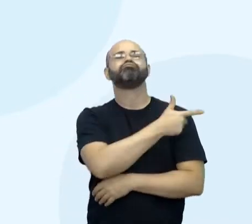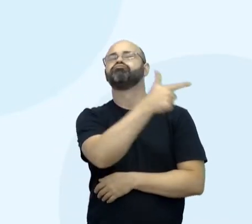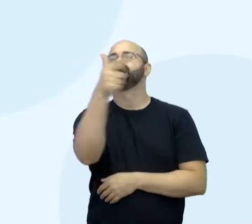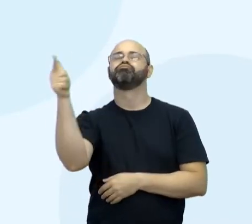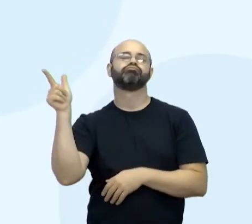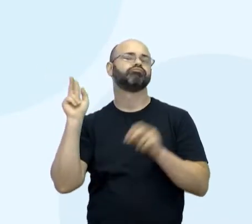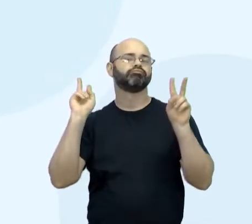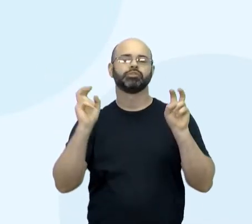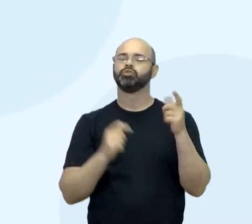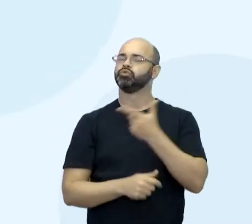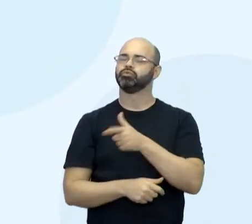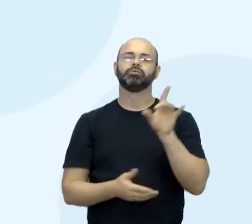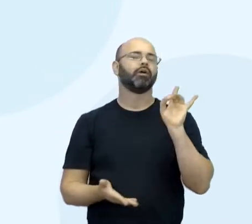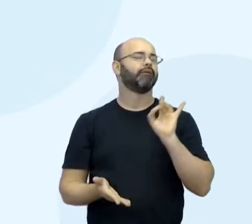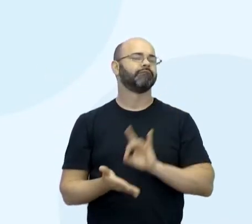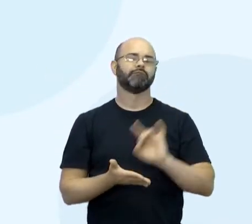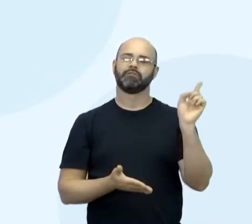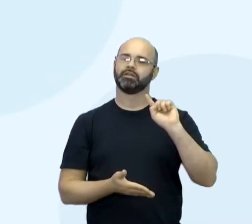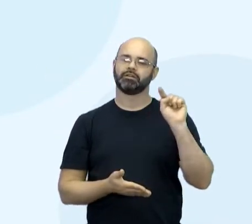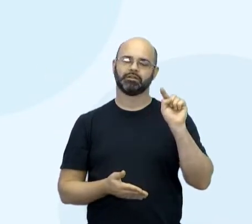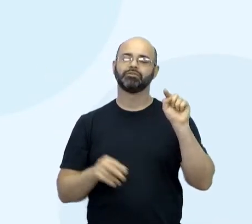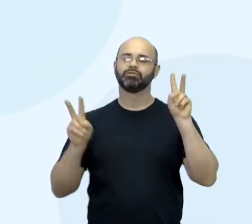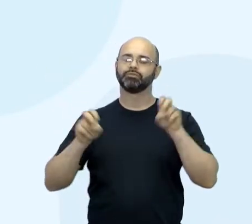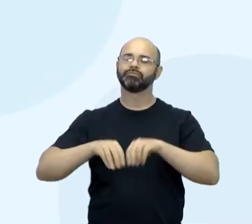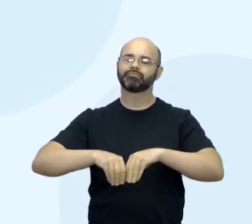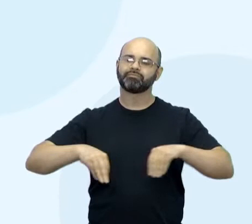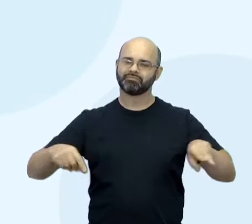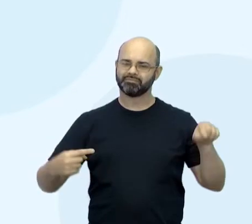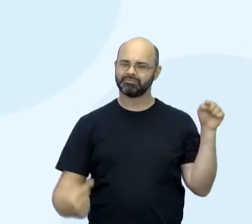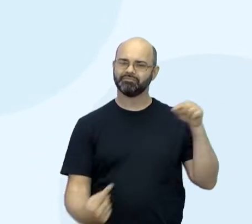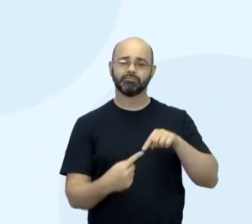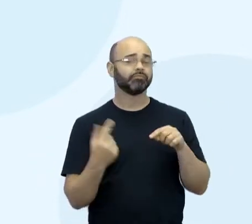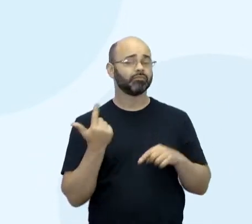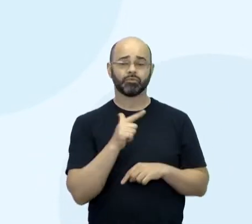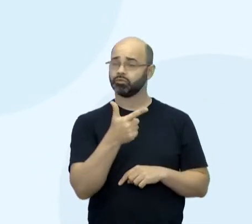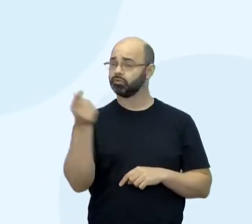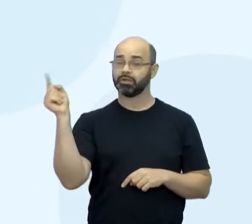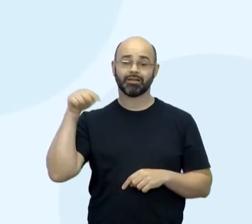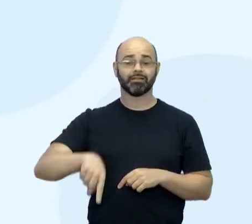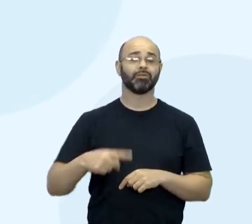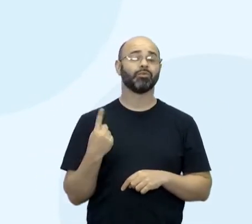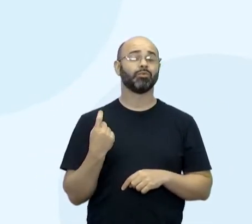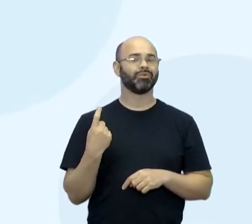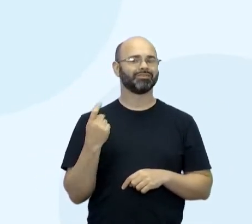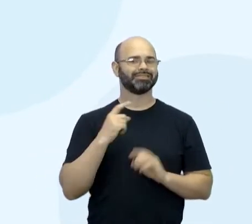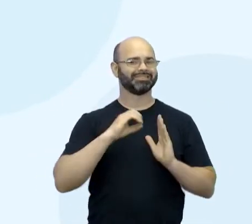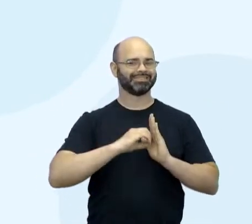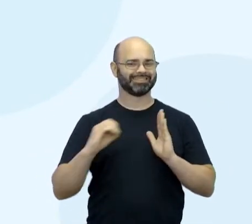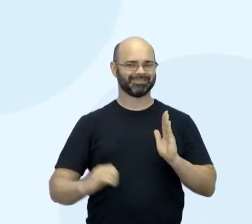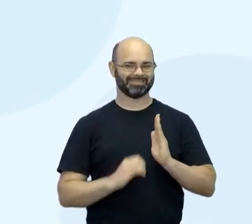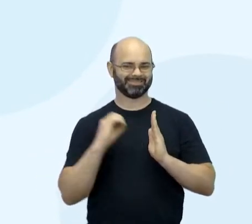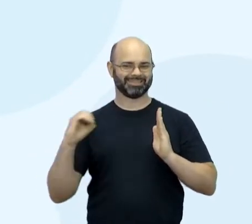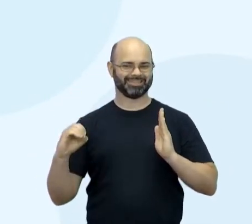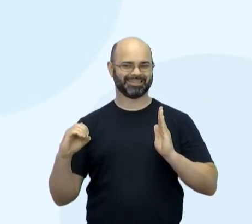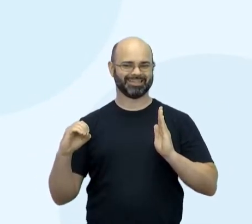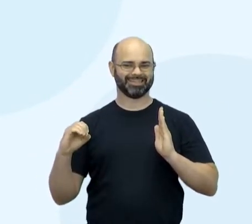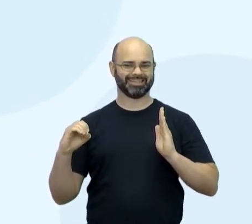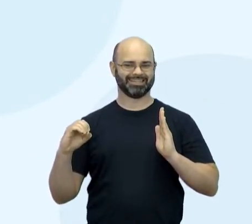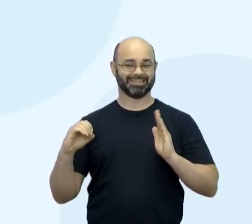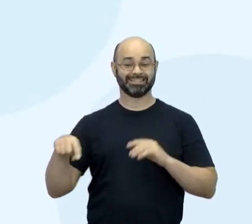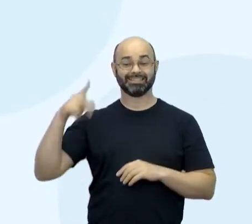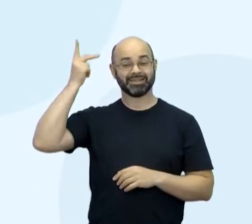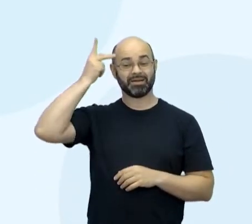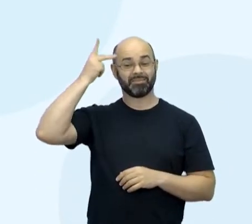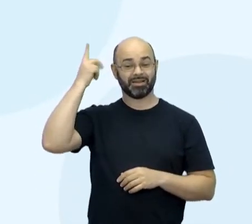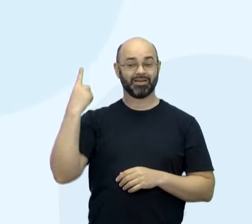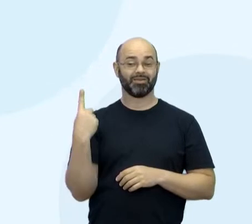fenômenos ondulatórios aplicado ao solo. Não vai achar. É só aqui, no CMSP, né, em São Paulo.